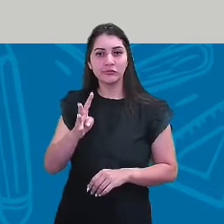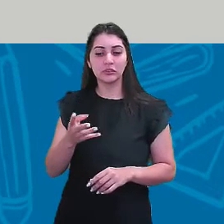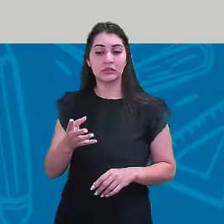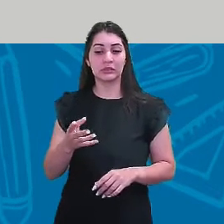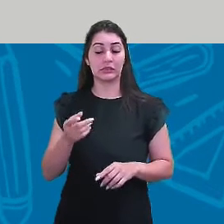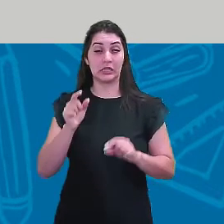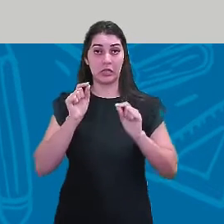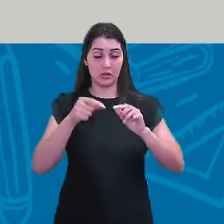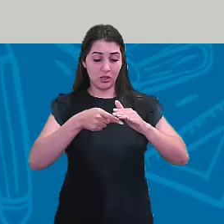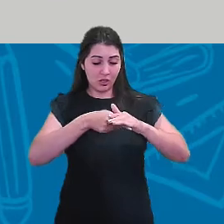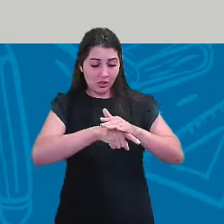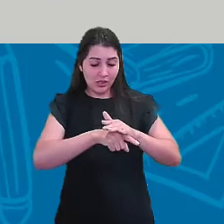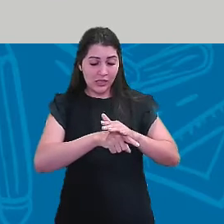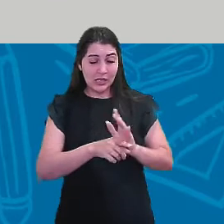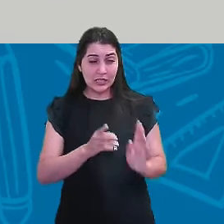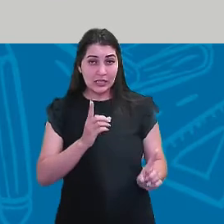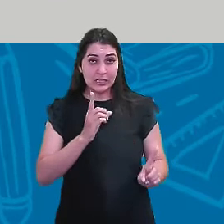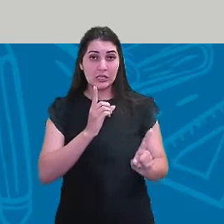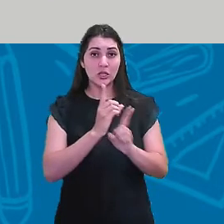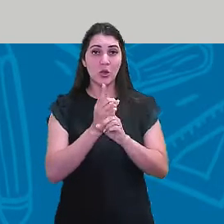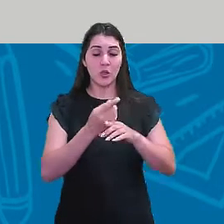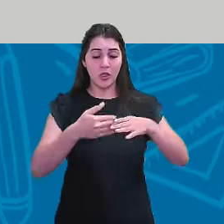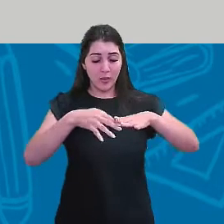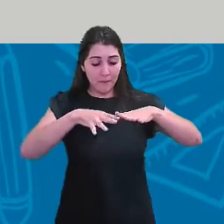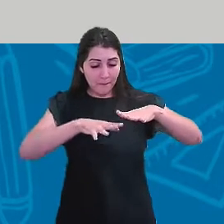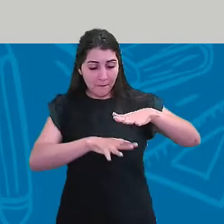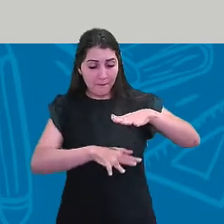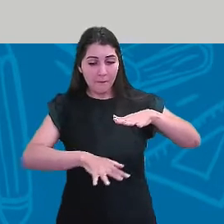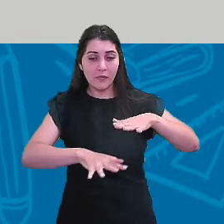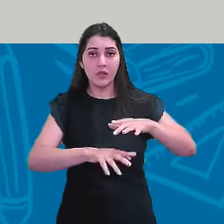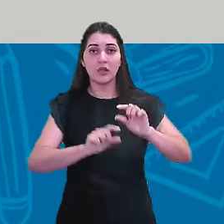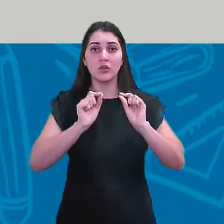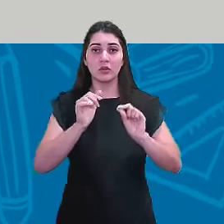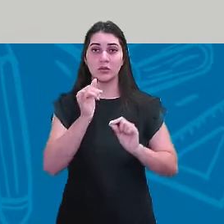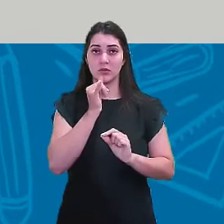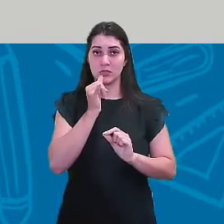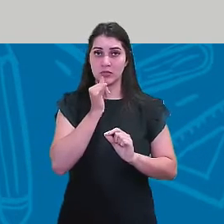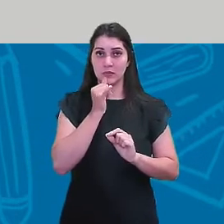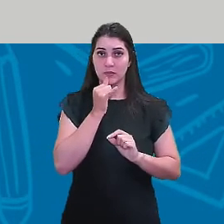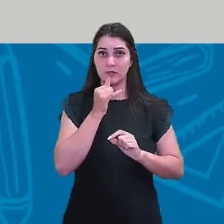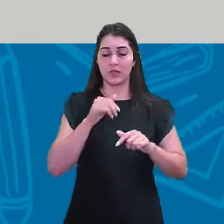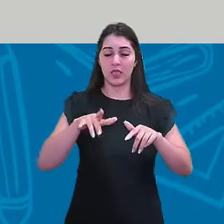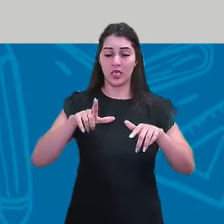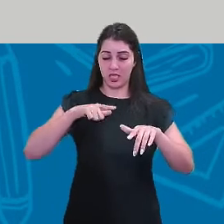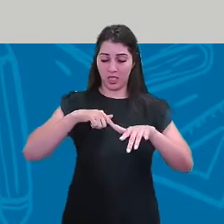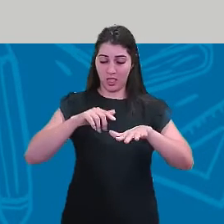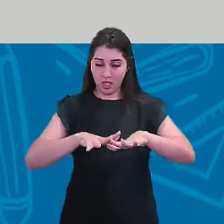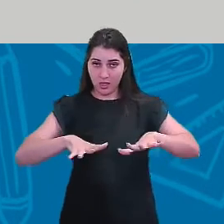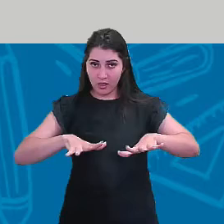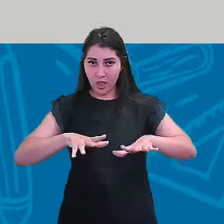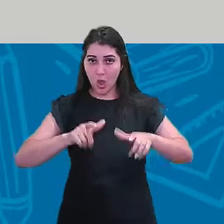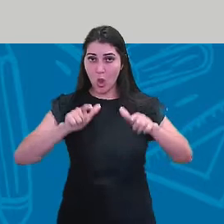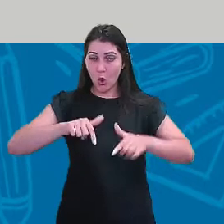acha imediatamente abaixo da terra cultivável. O que é isso? Aquela superfíciezinha onde a gente